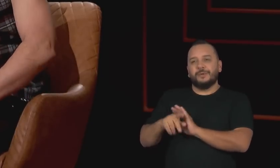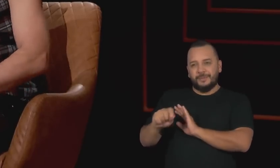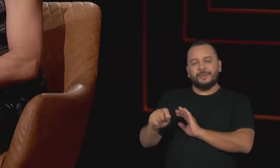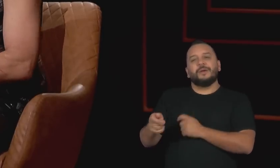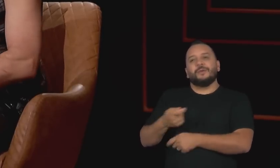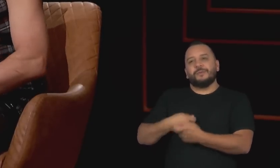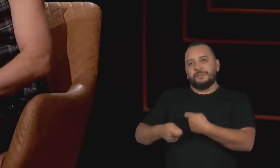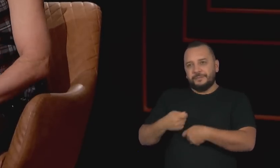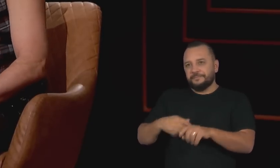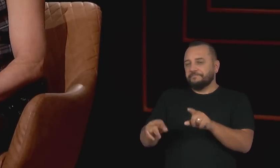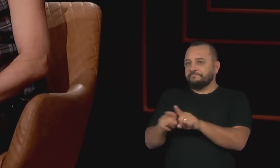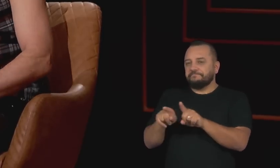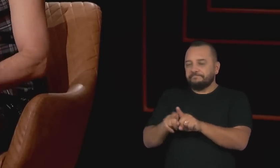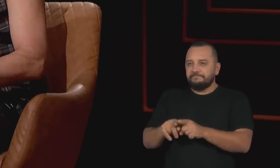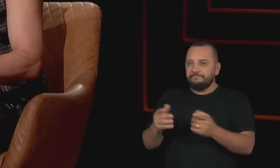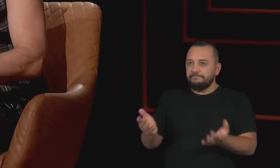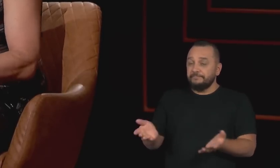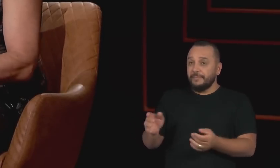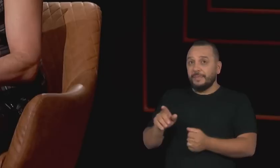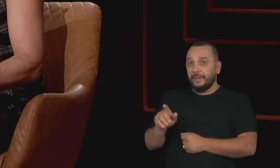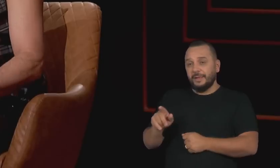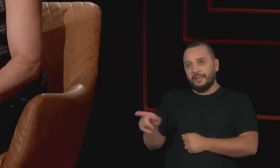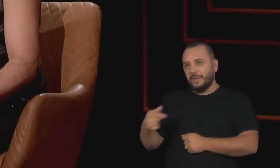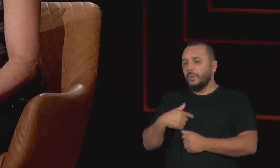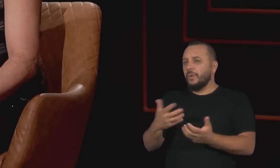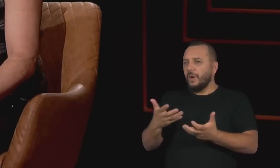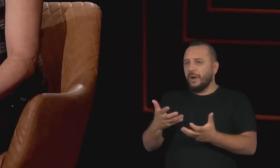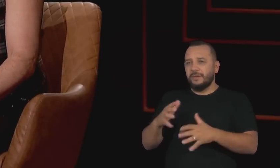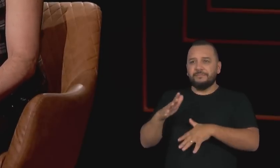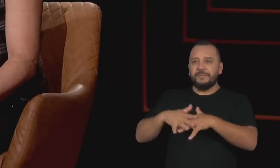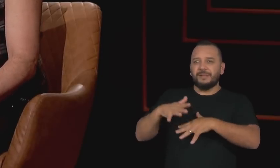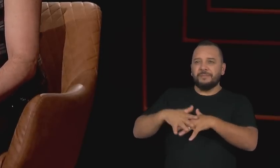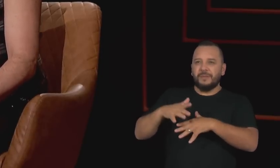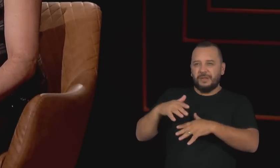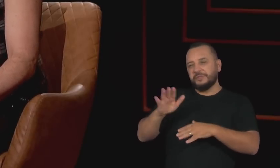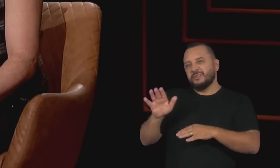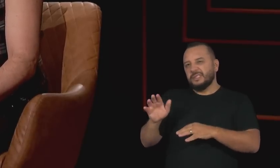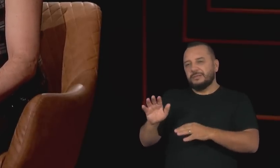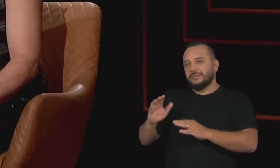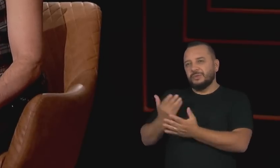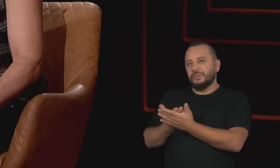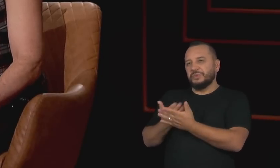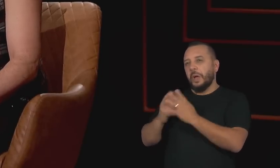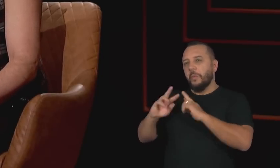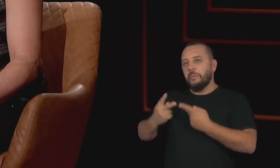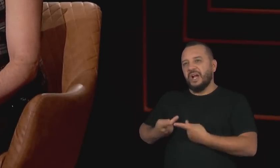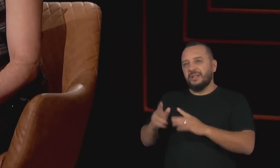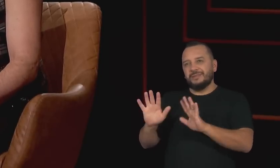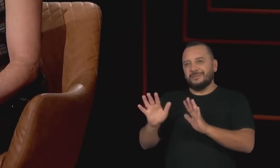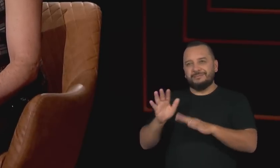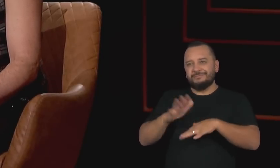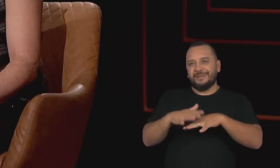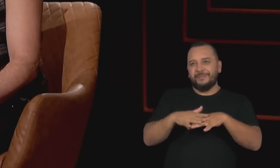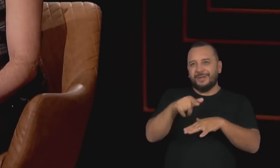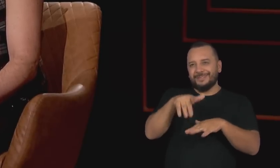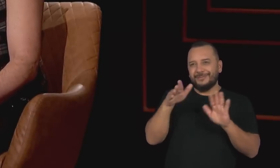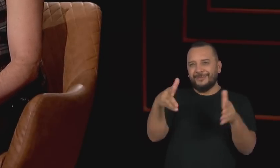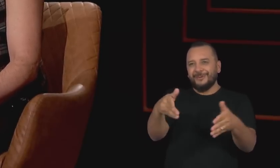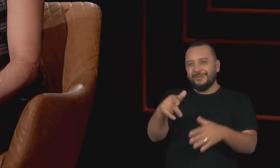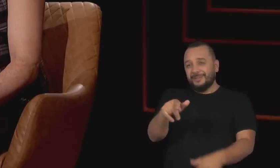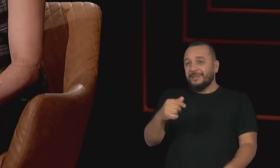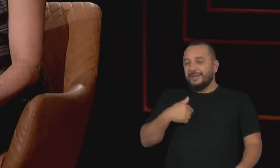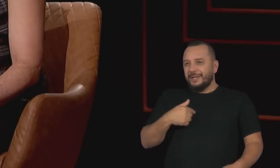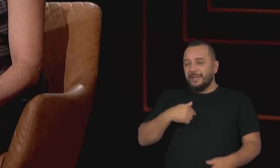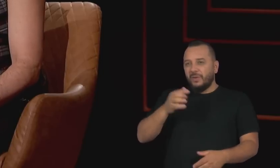mais humanas, não a parte exatas, assim. E eu só decorava, não me interessava. E